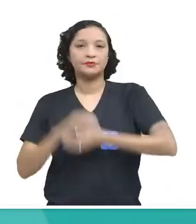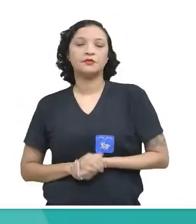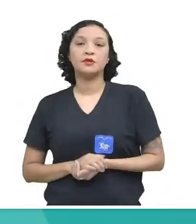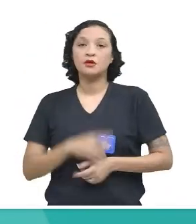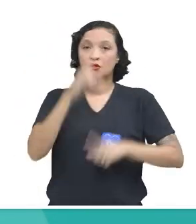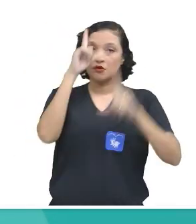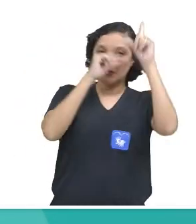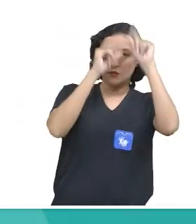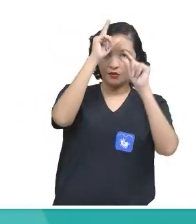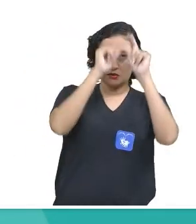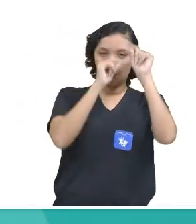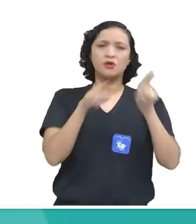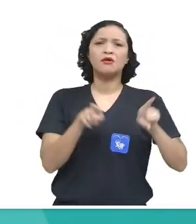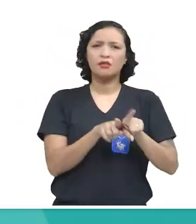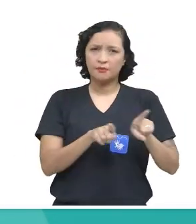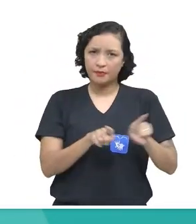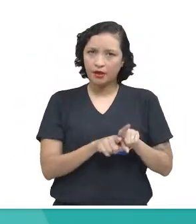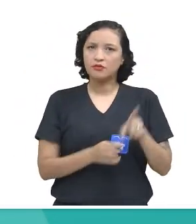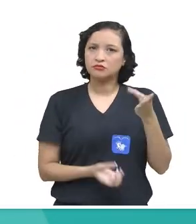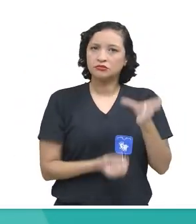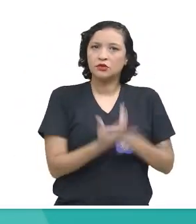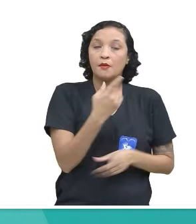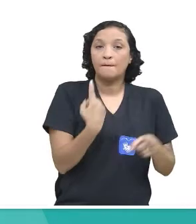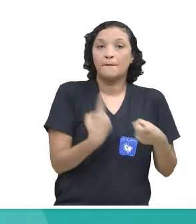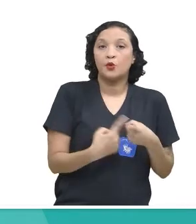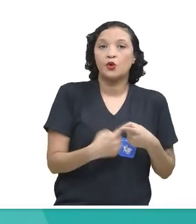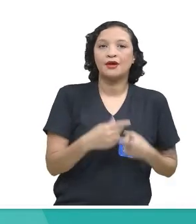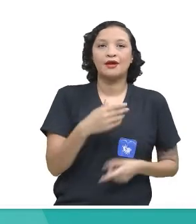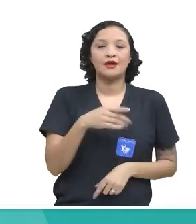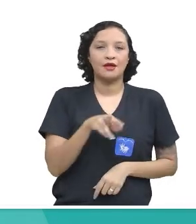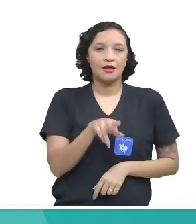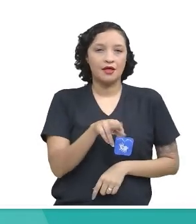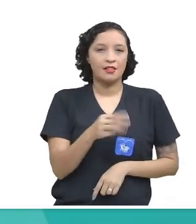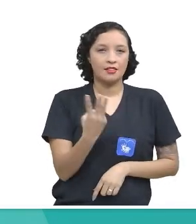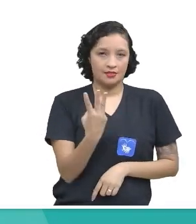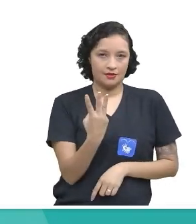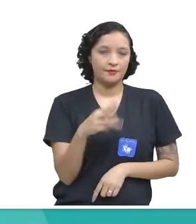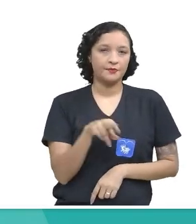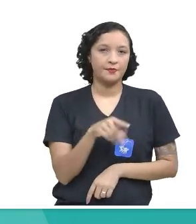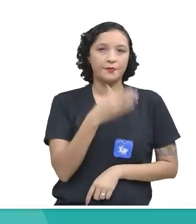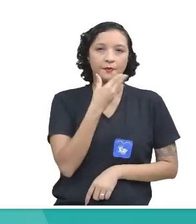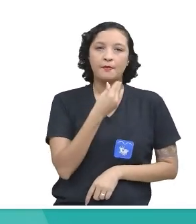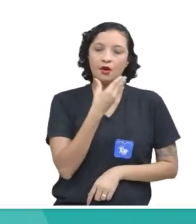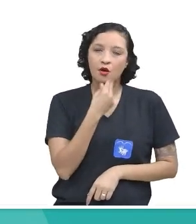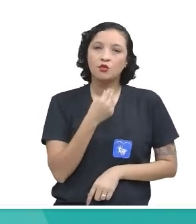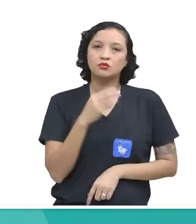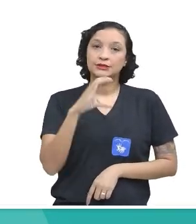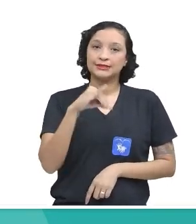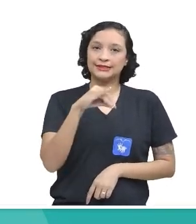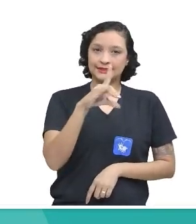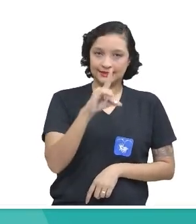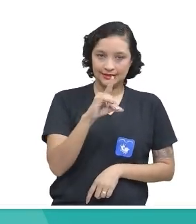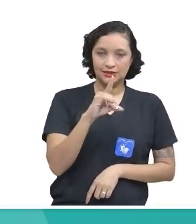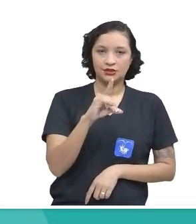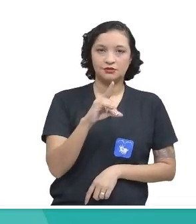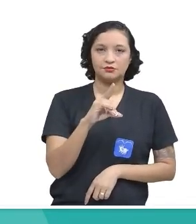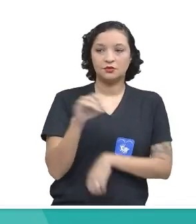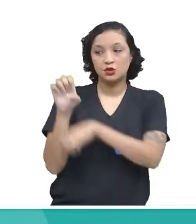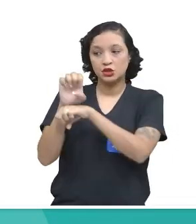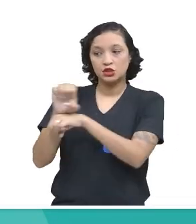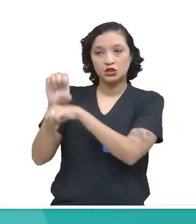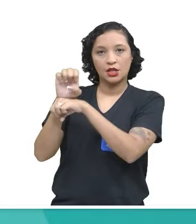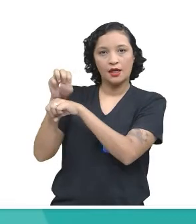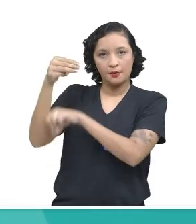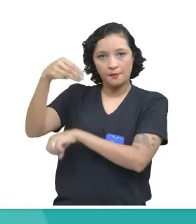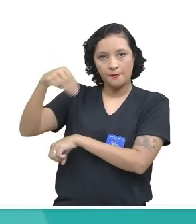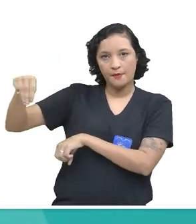nasceu de uma dessas promessas, né? Dos irmãos Cid, 3 irmãos, né, que também vieram para cá do Maranhão, do Nordeste, em